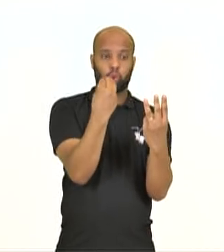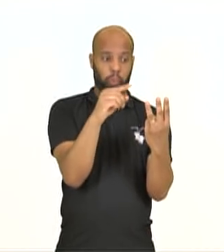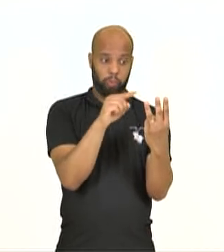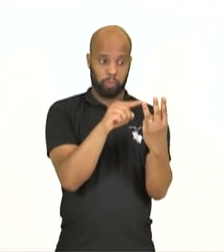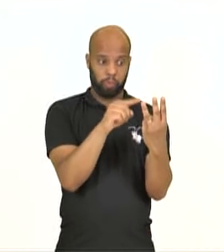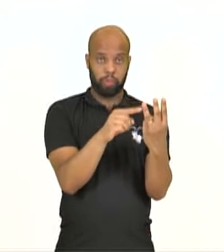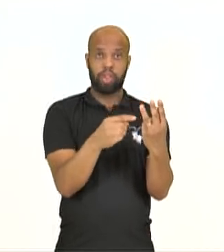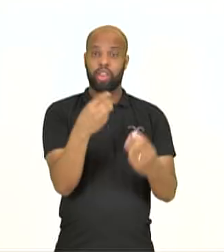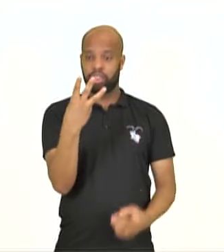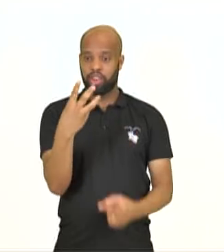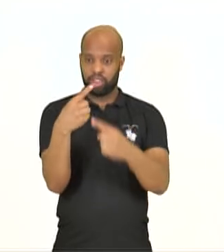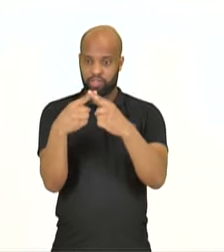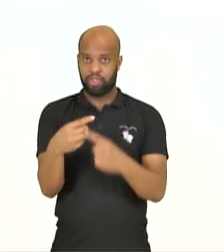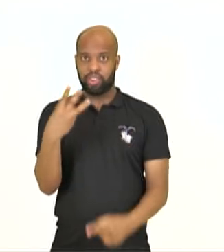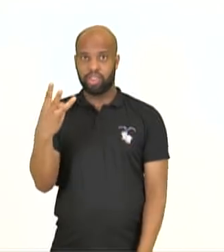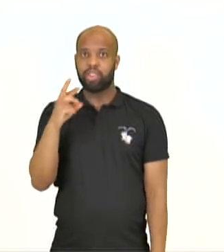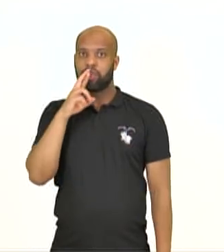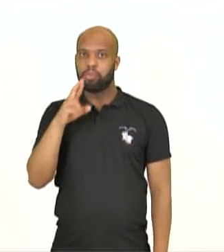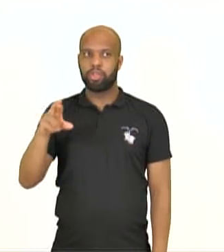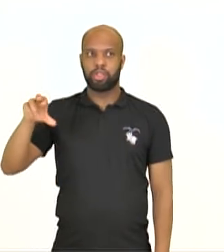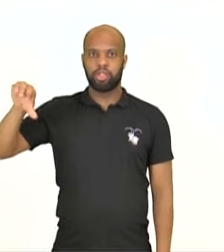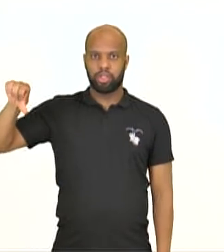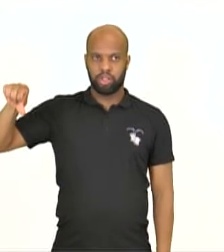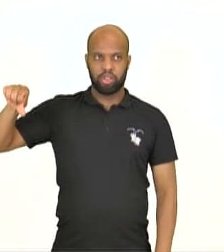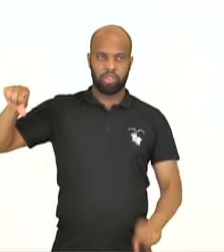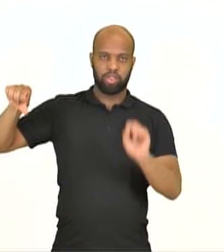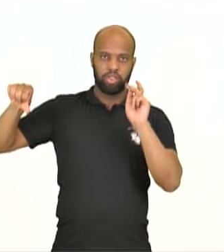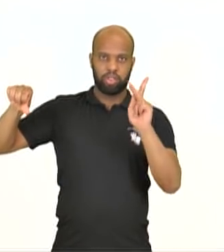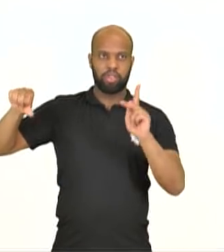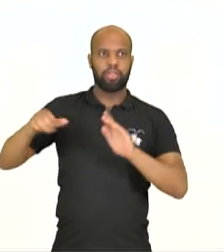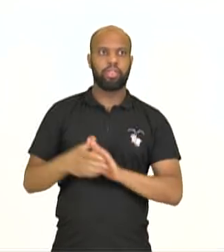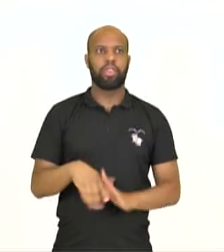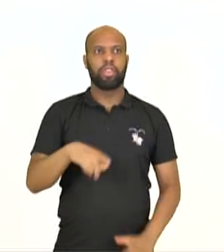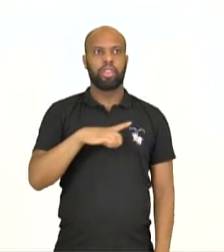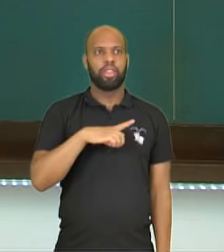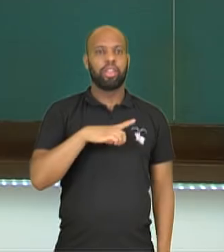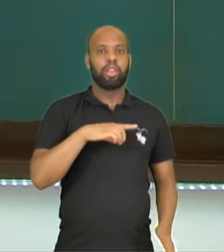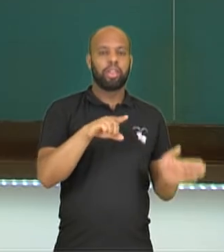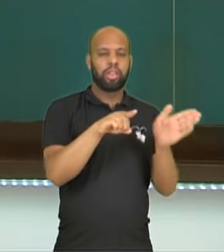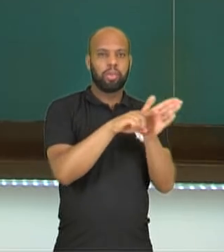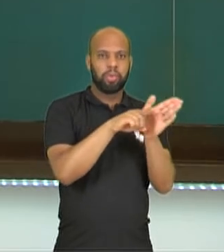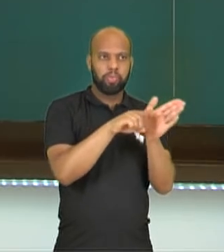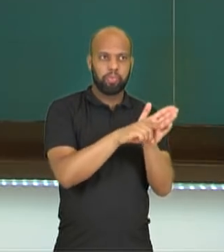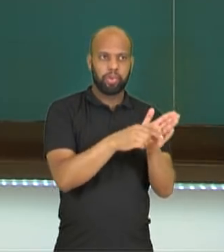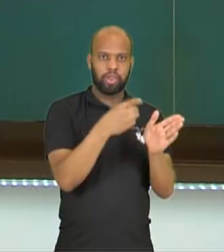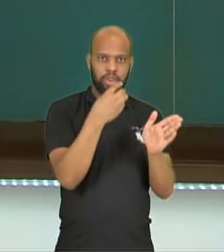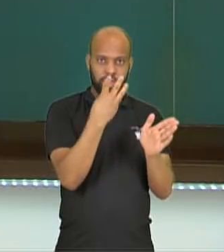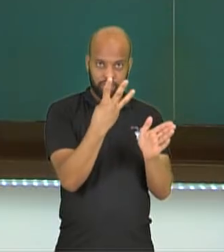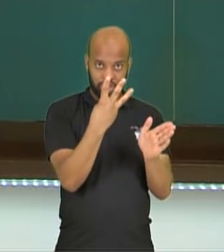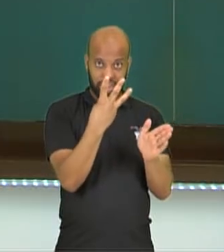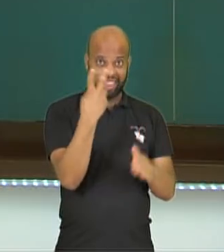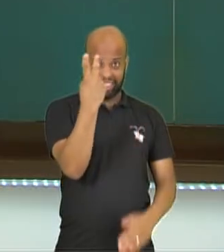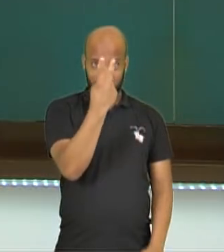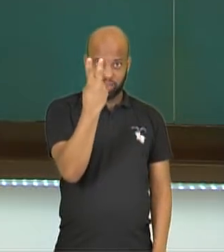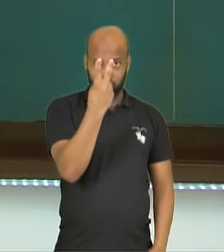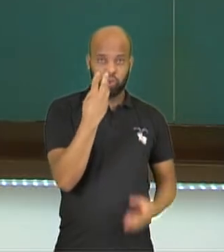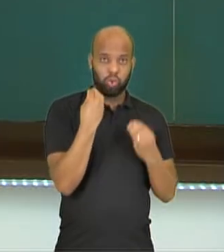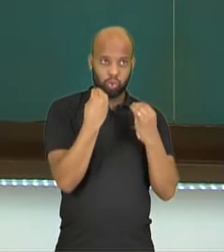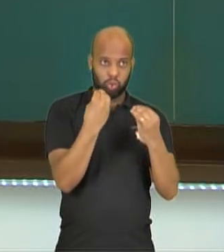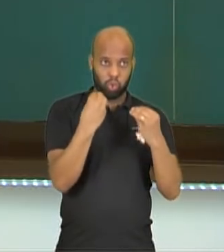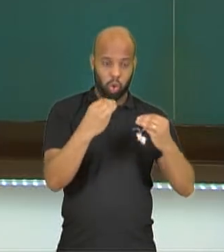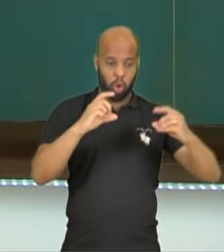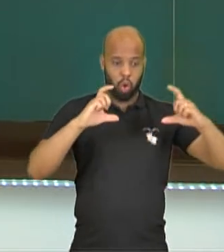vezes 3, que dá 9, ok? Eu tenho menos 3 ao quadrado. Menos 3, ele